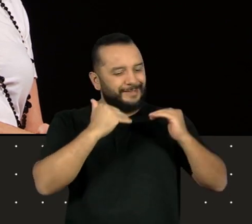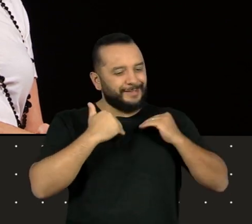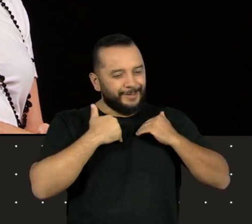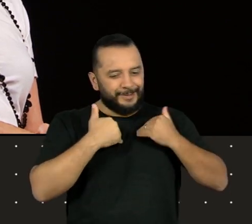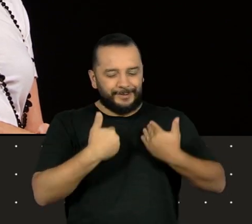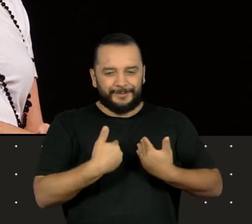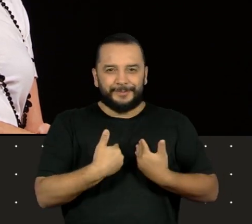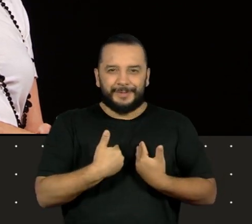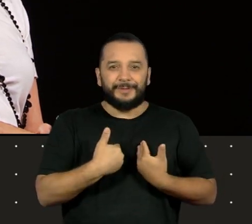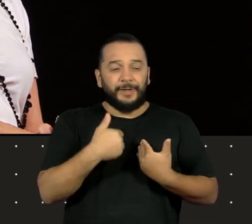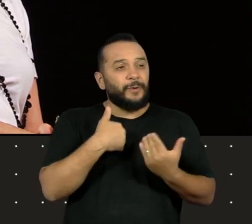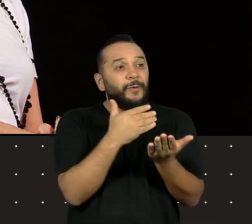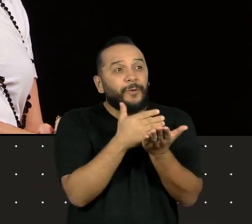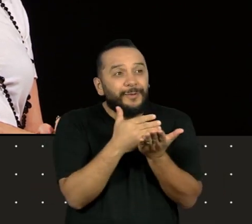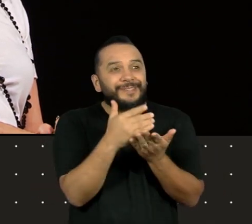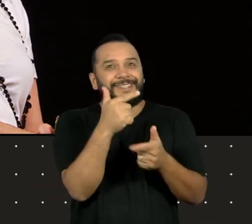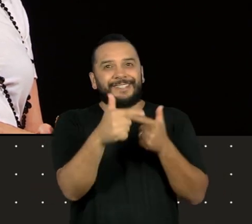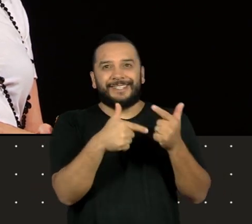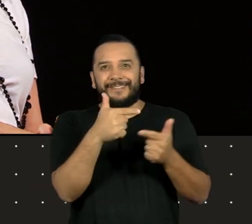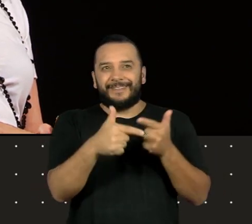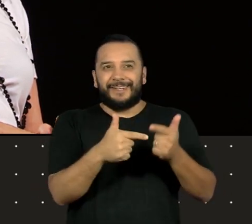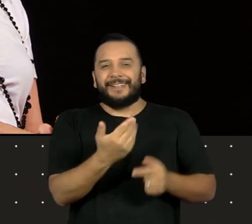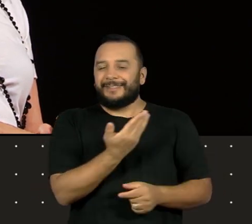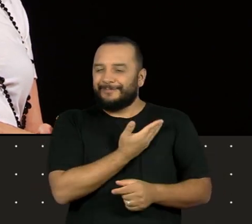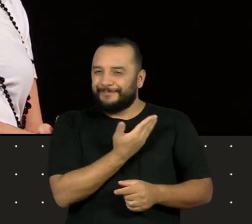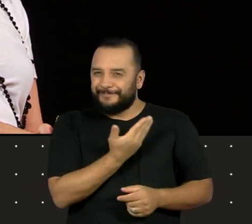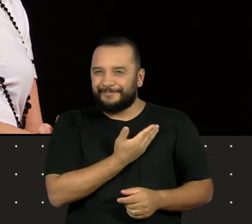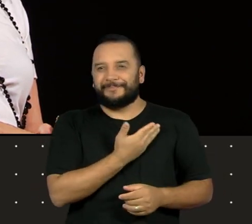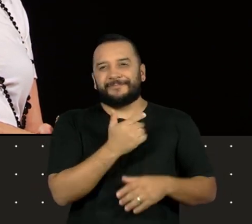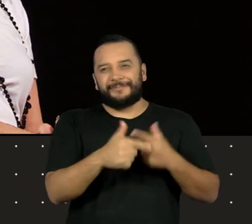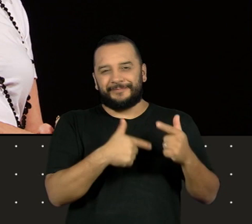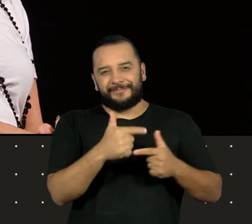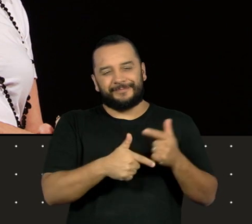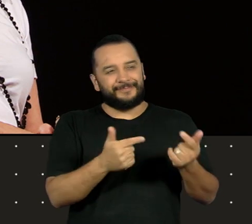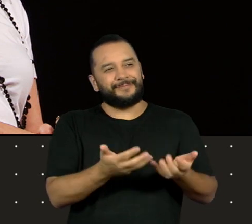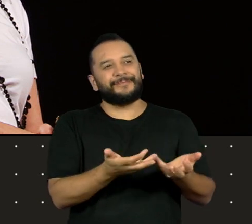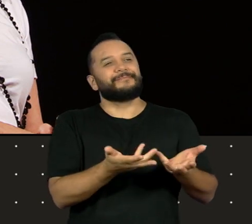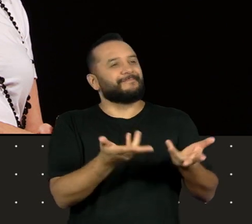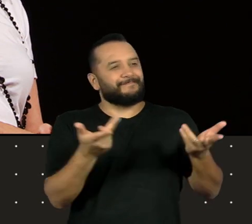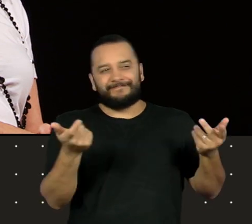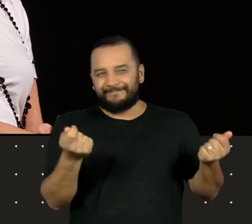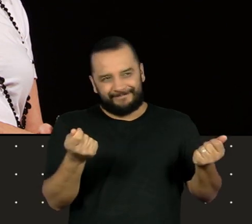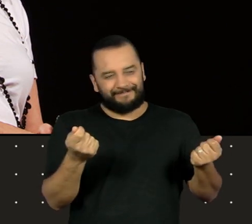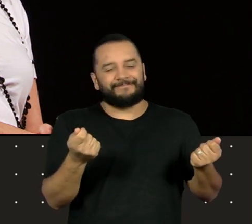eu, e uma companheira, uma colega de trabalho fenomenal,